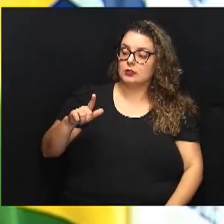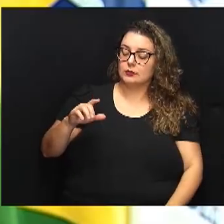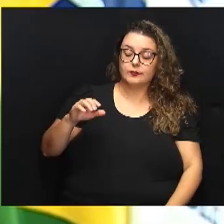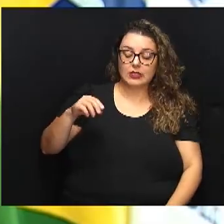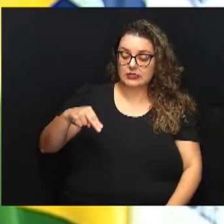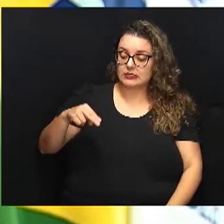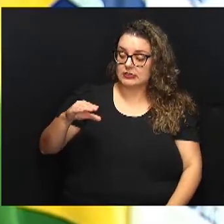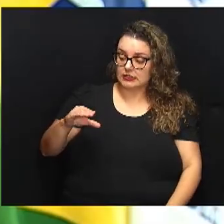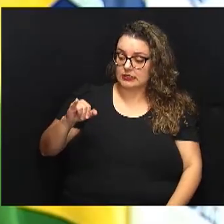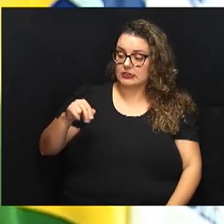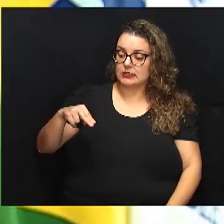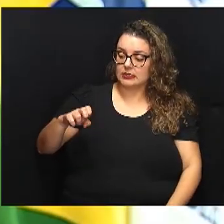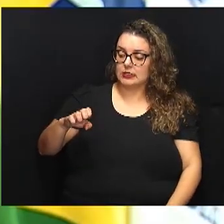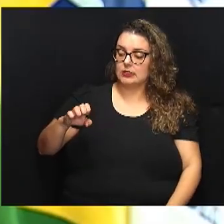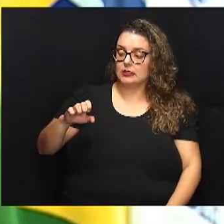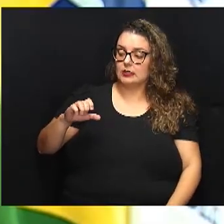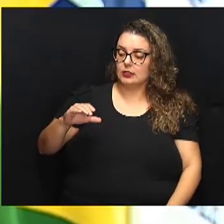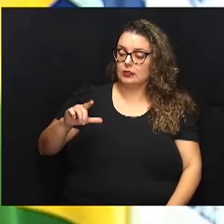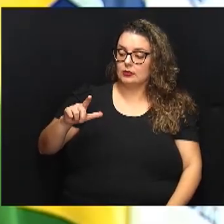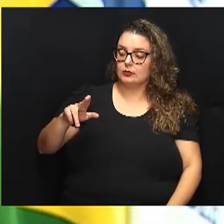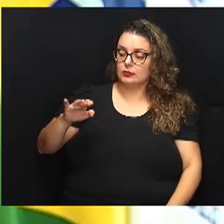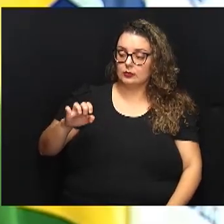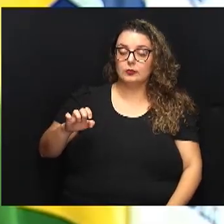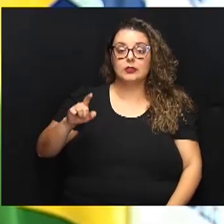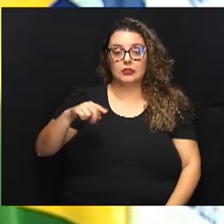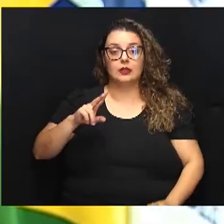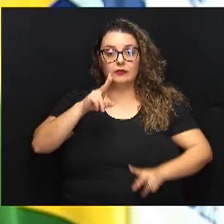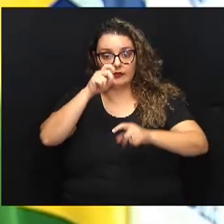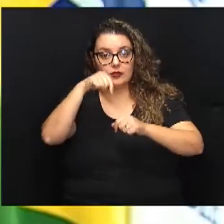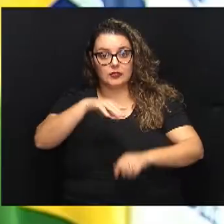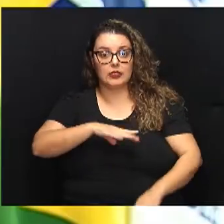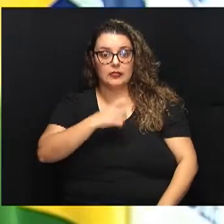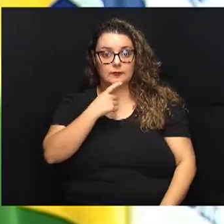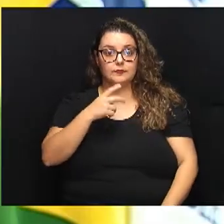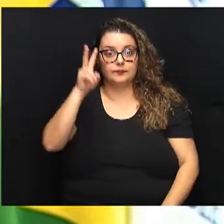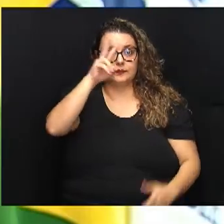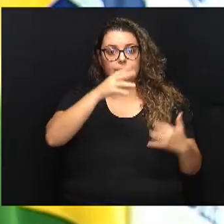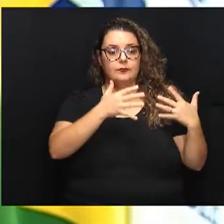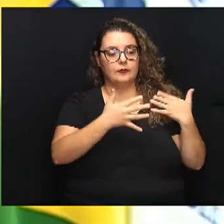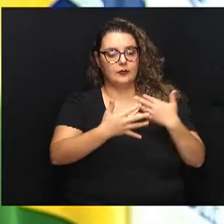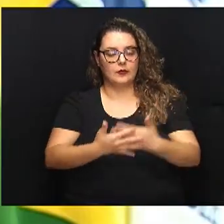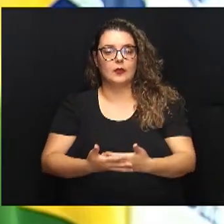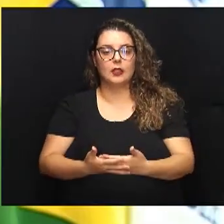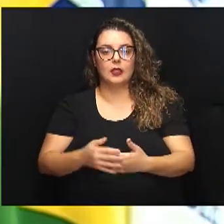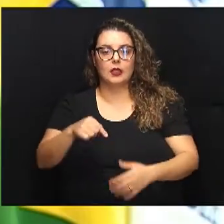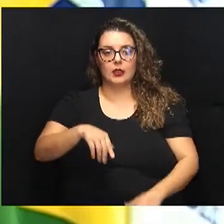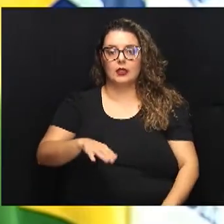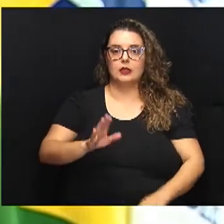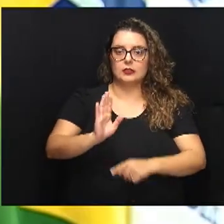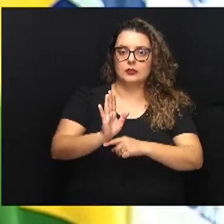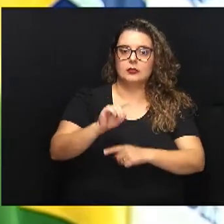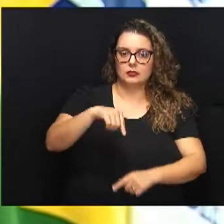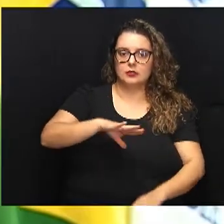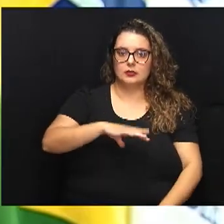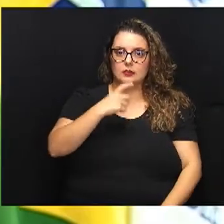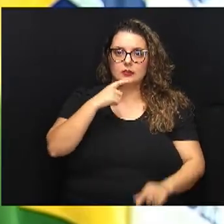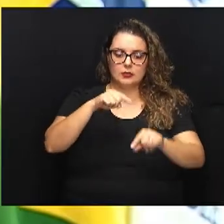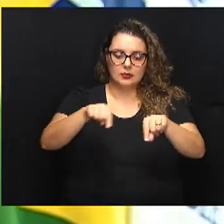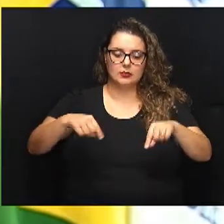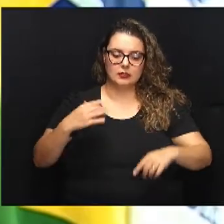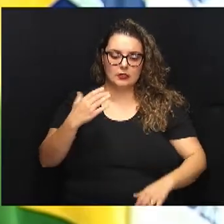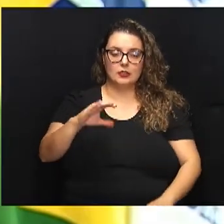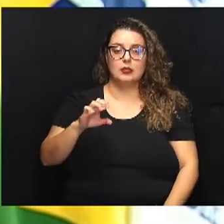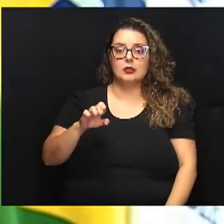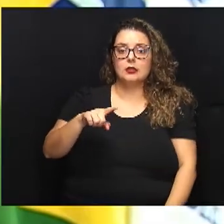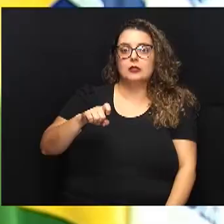gente começou fazendo o histórico da atividade cinematográfica em Campinas e exatamente das salas de exibição.